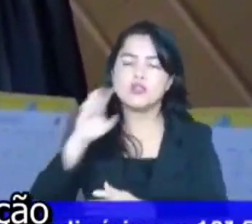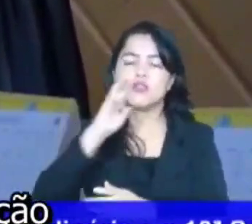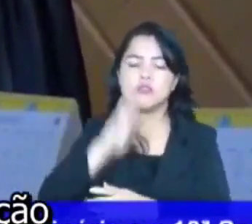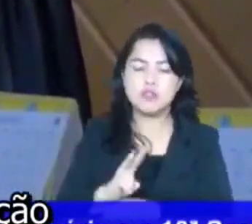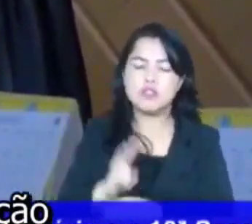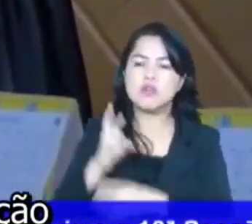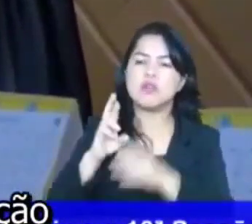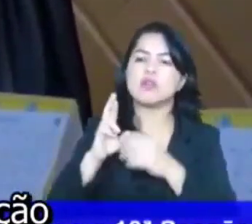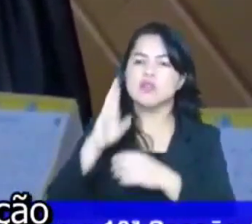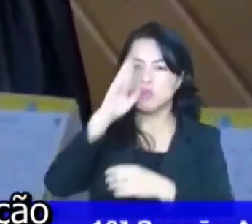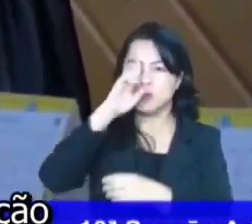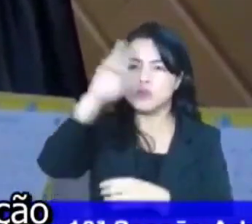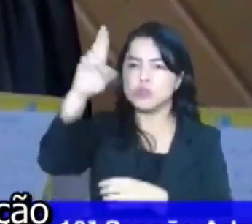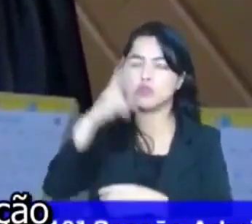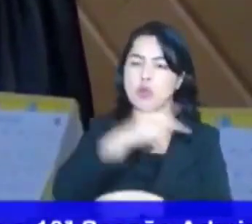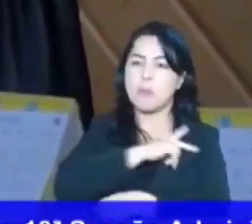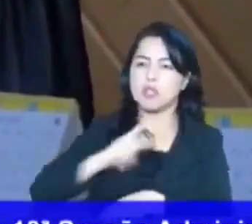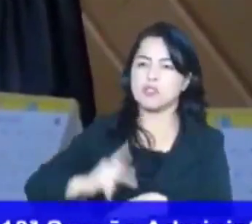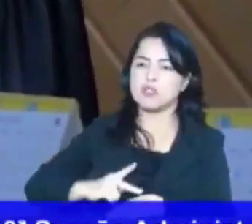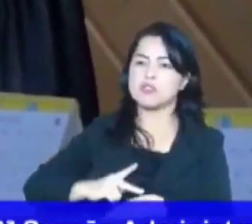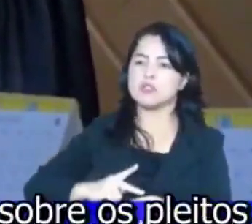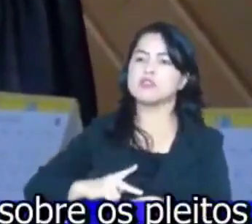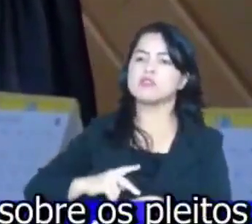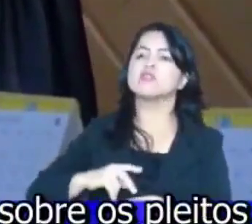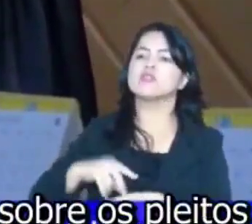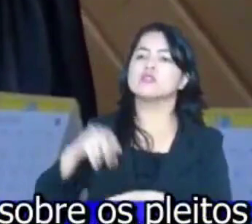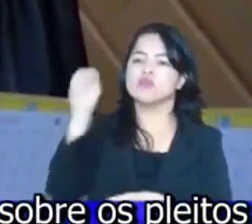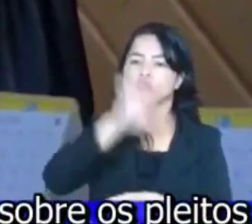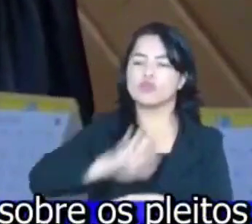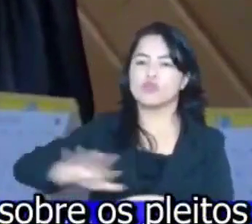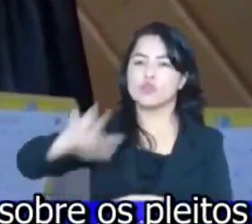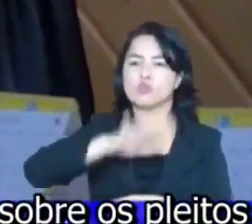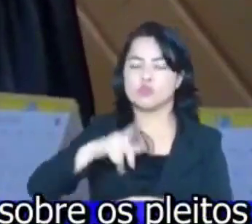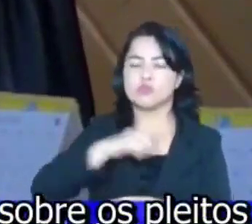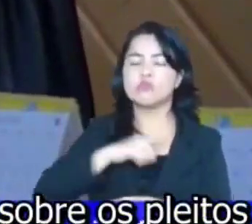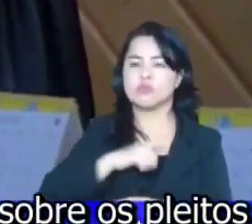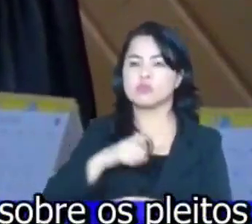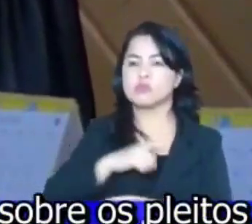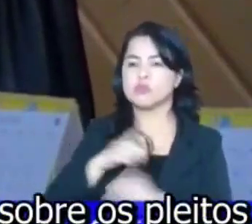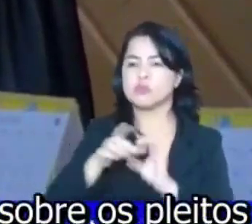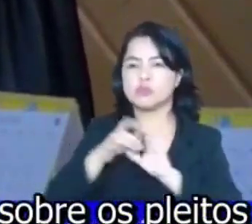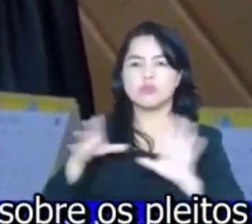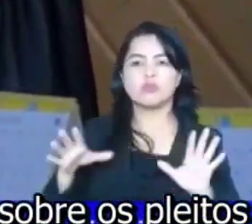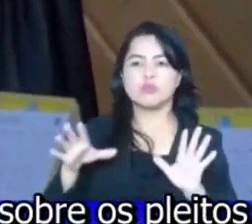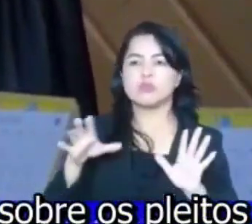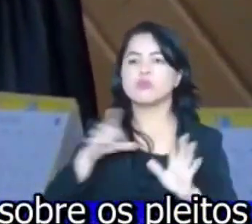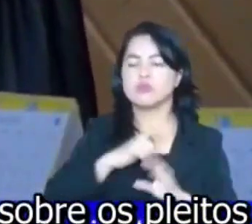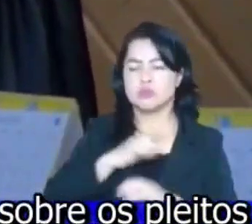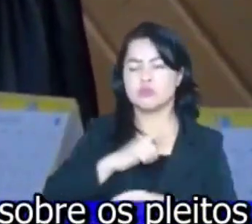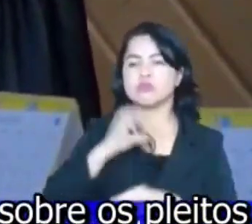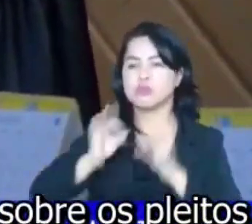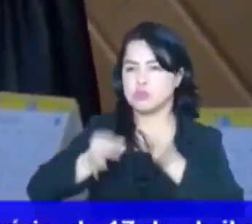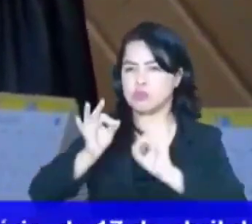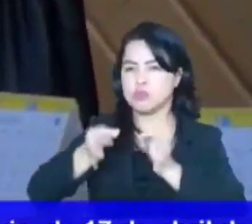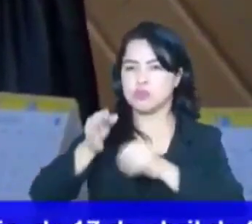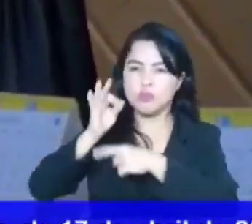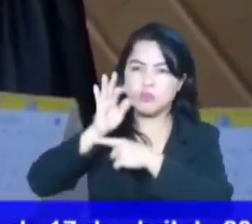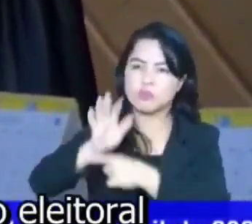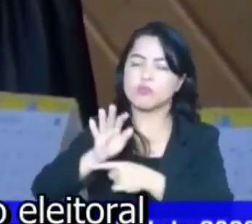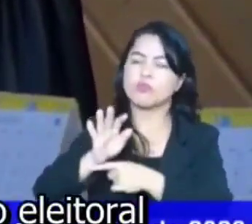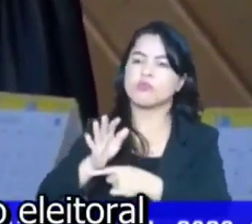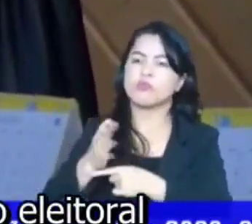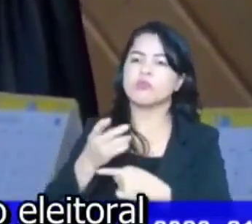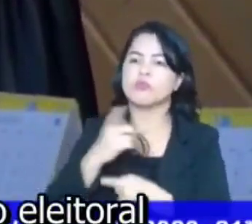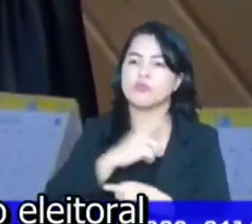Excelência o Presidente da República para a nomeação, e, portanto, ela ostenta, do ponto de vista constitucional, jurisdição sobre os pleitos